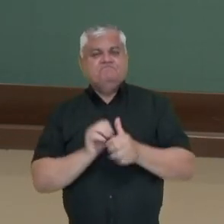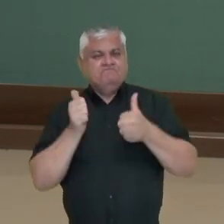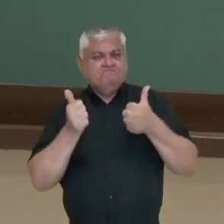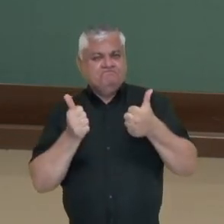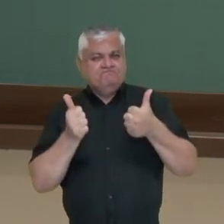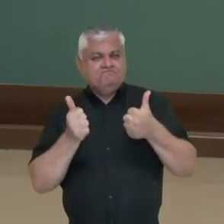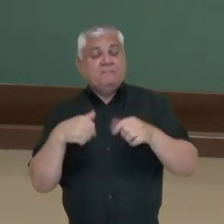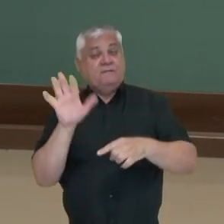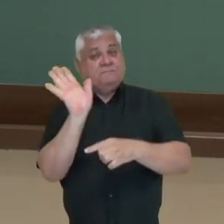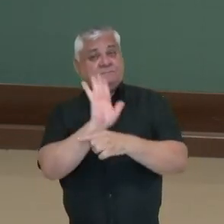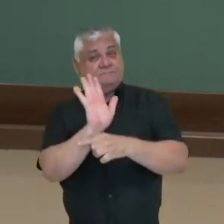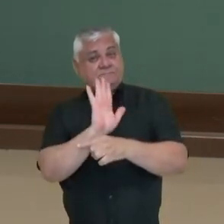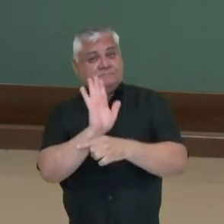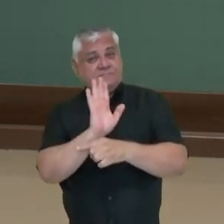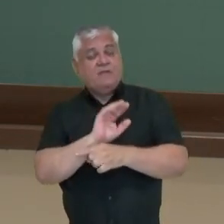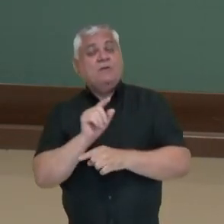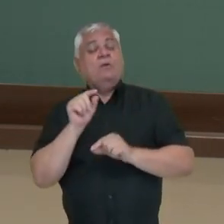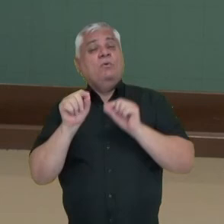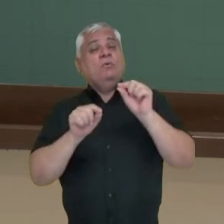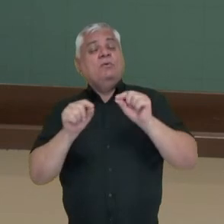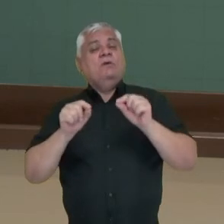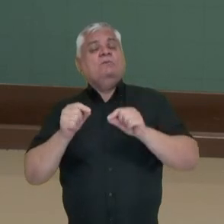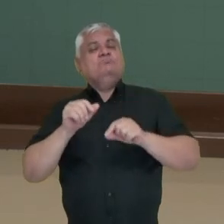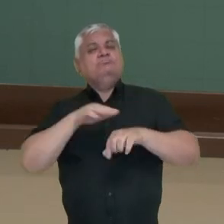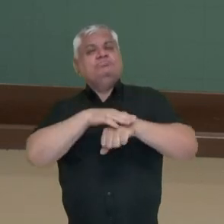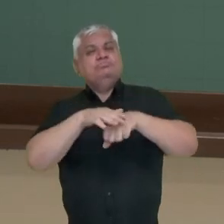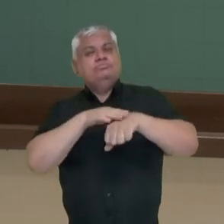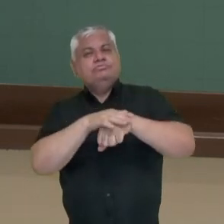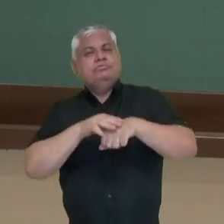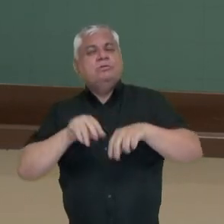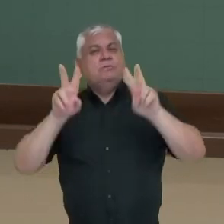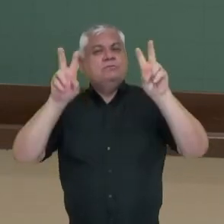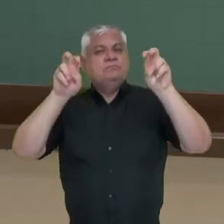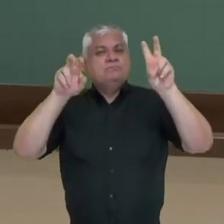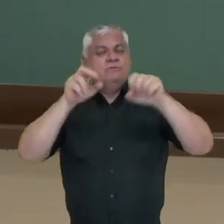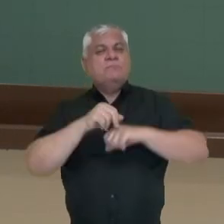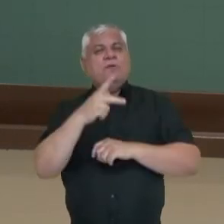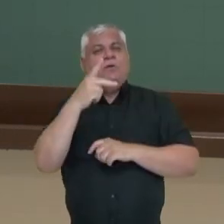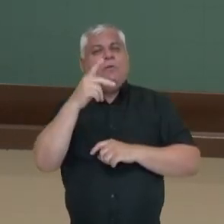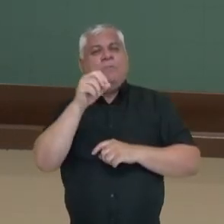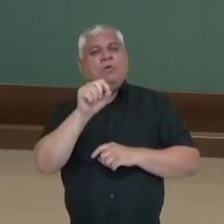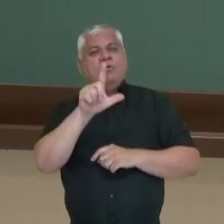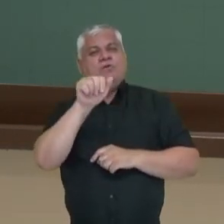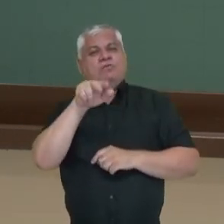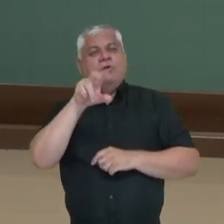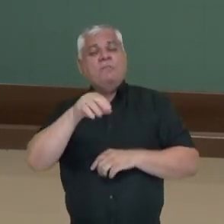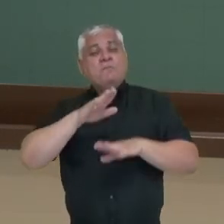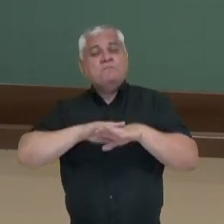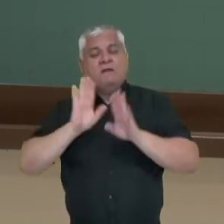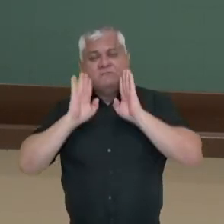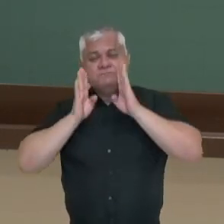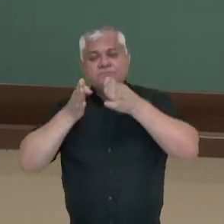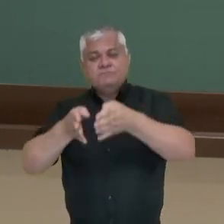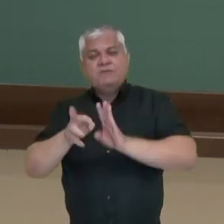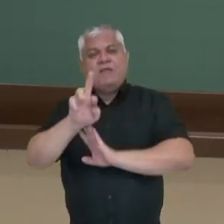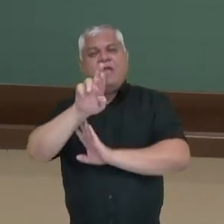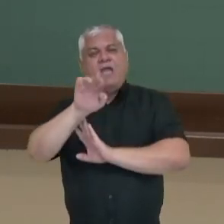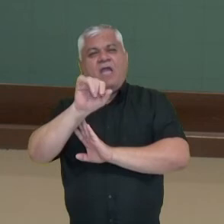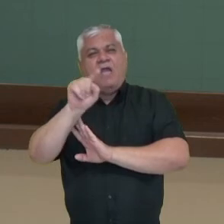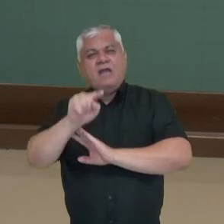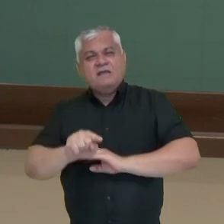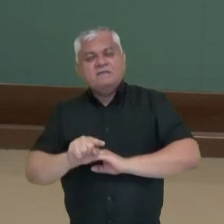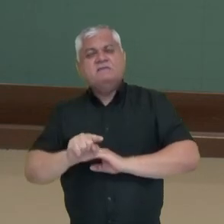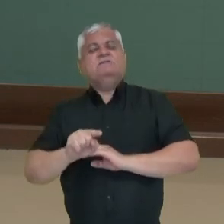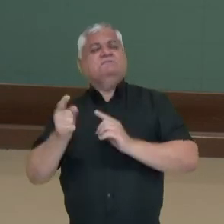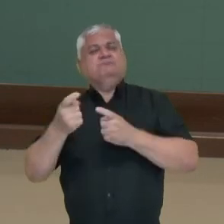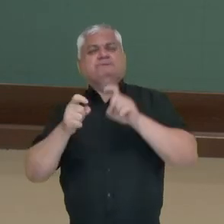Tranquilo? Então, neste vídeo a gente conversou exatamente sobre polinômios, mais especificamente sobre a raiz de